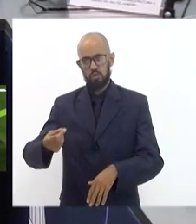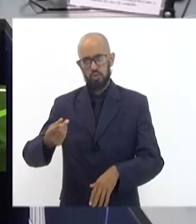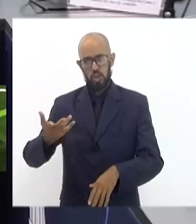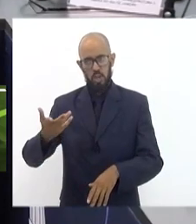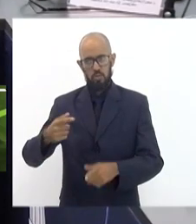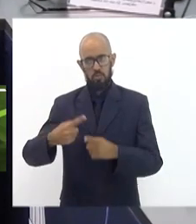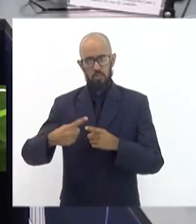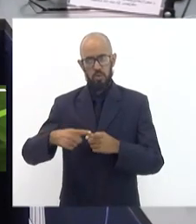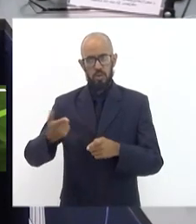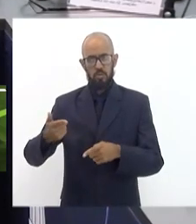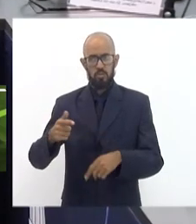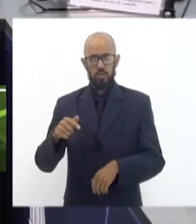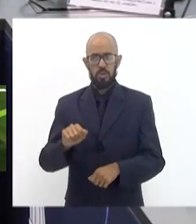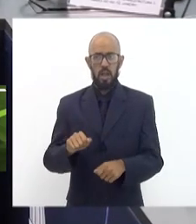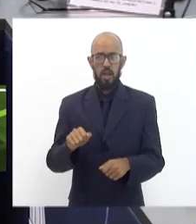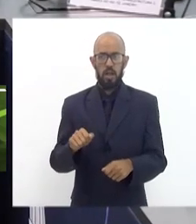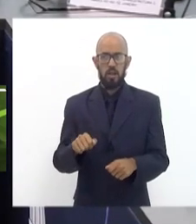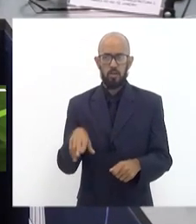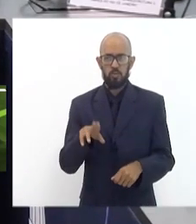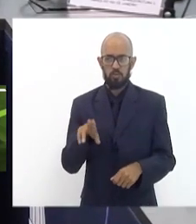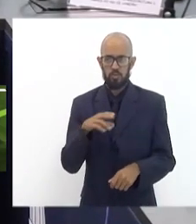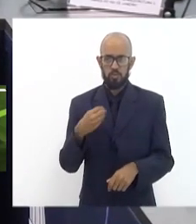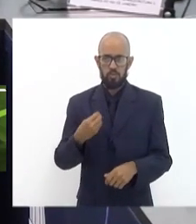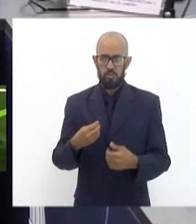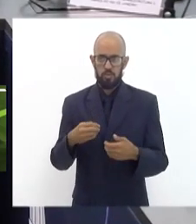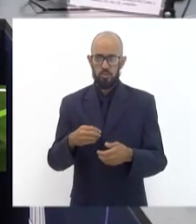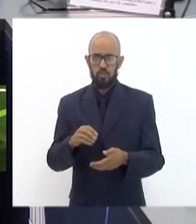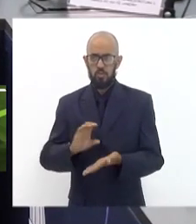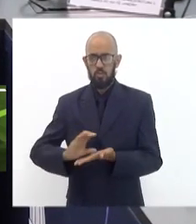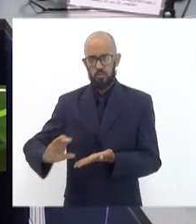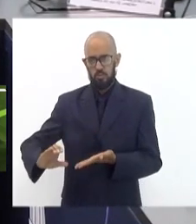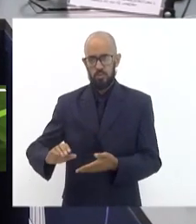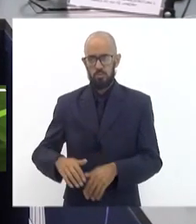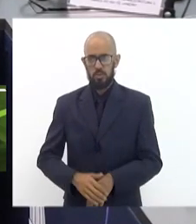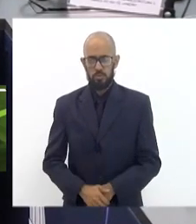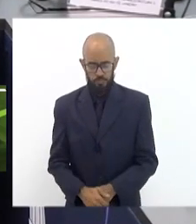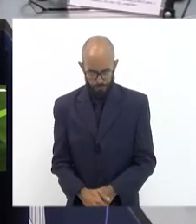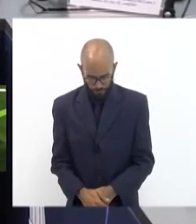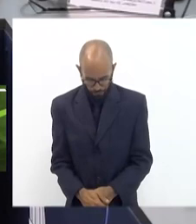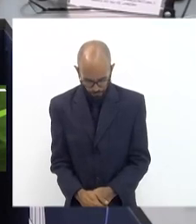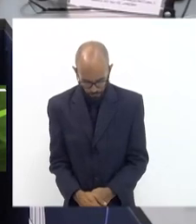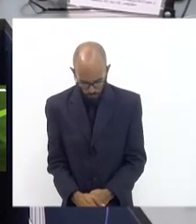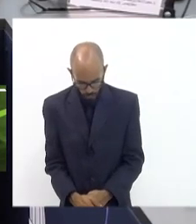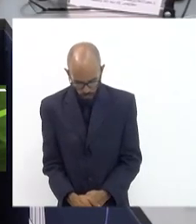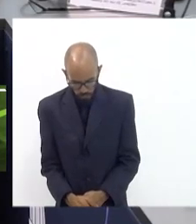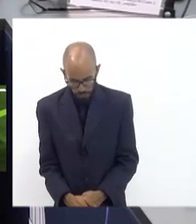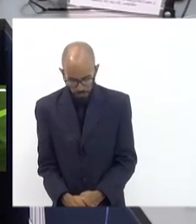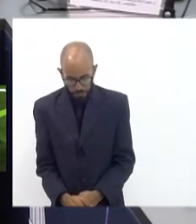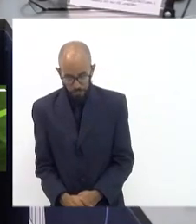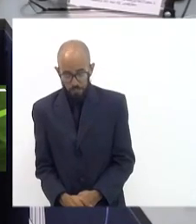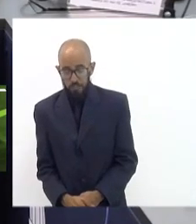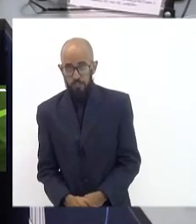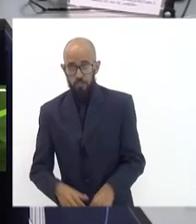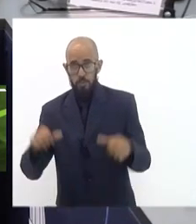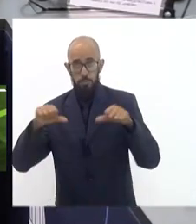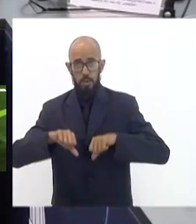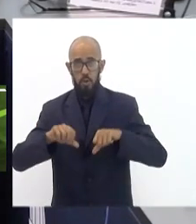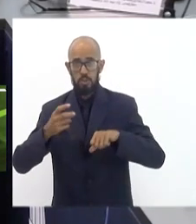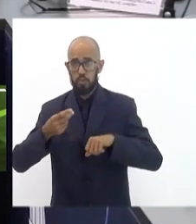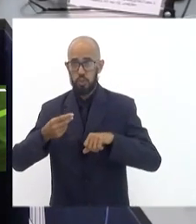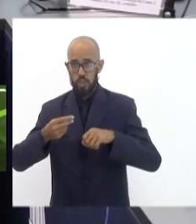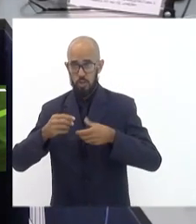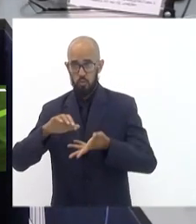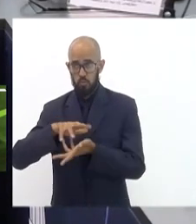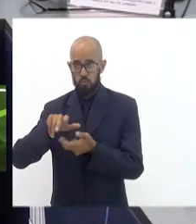não tá compreendendo Outro ponto acionada pelo qual ele foi investido lei do Porto é isso Márcia seguinte o pior dinheiro do mundo